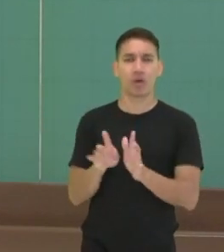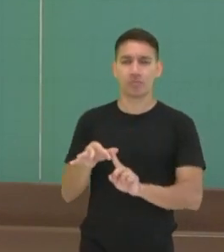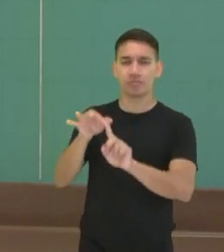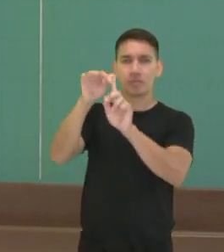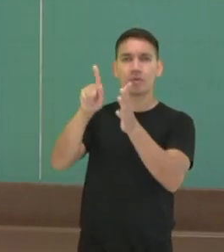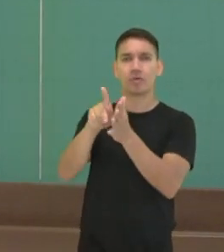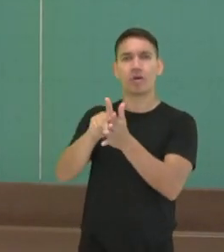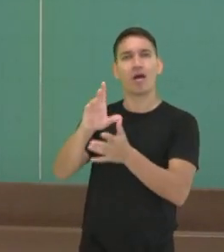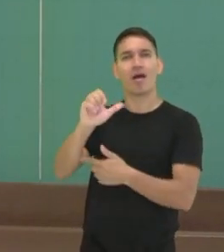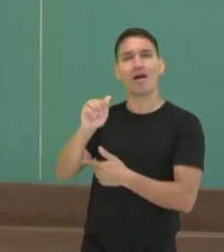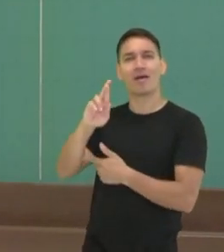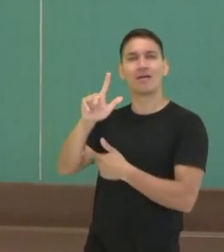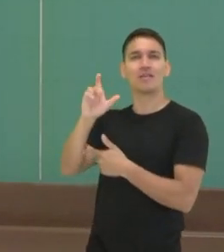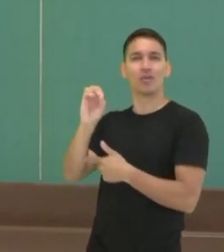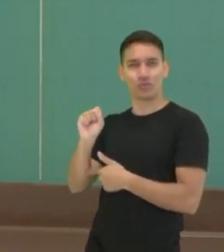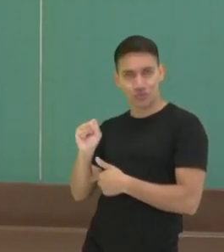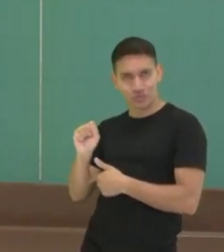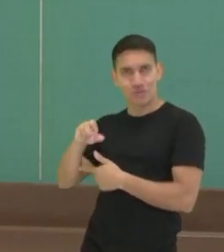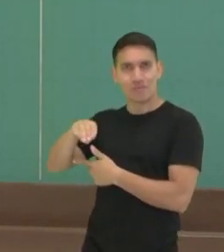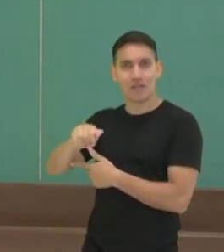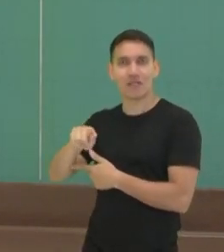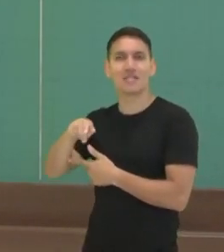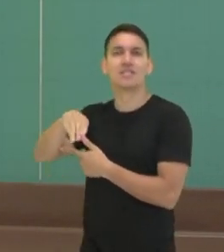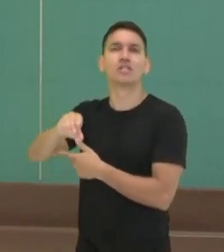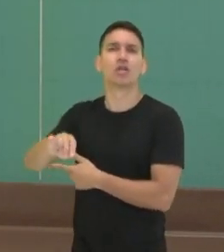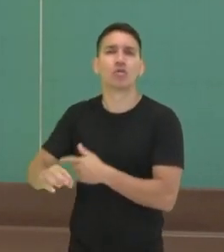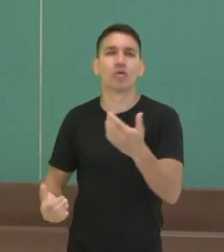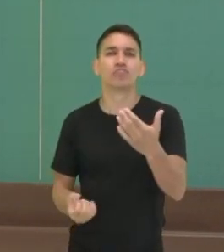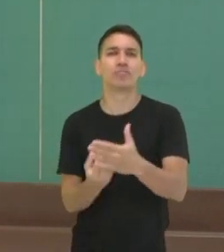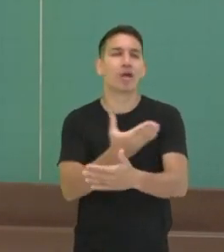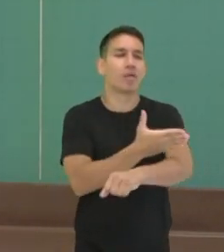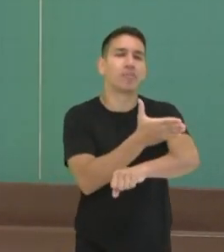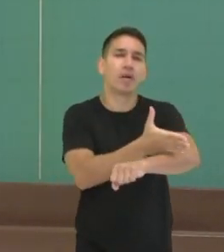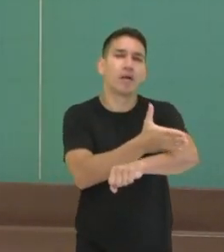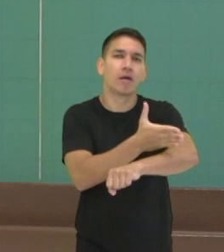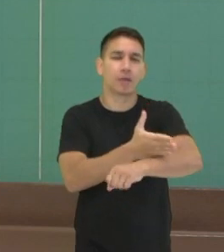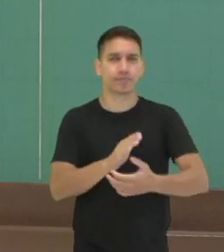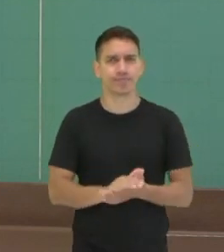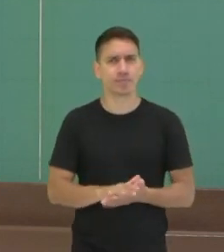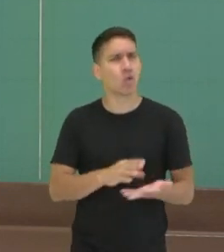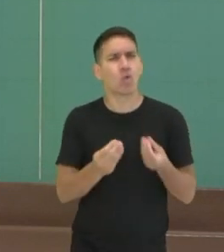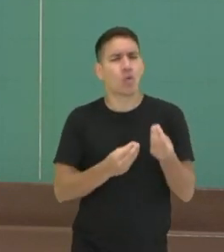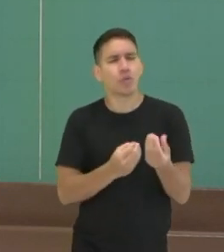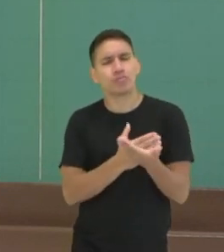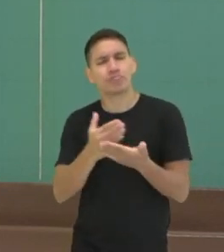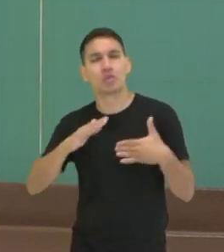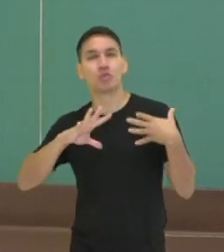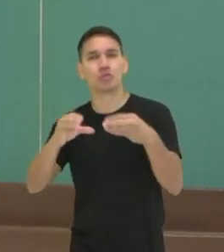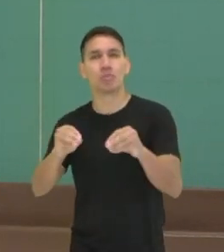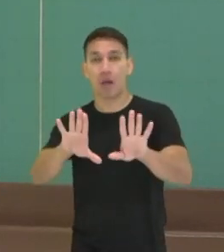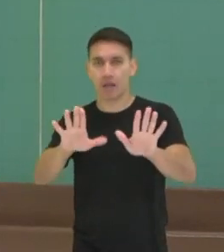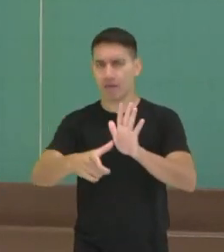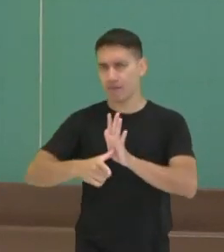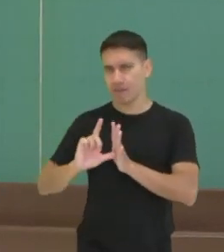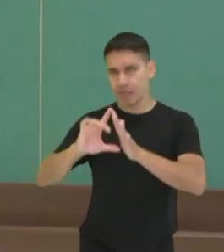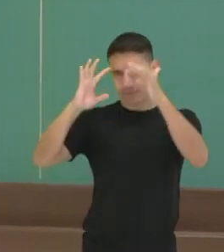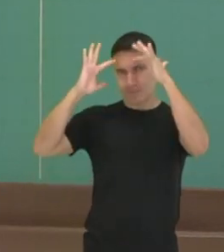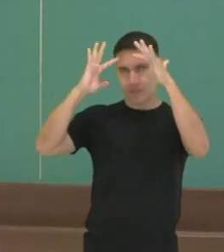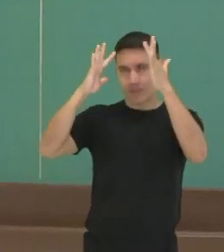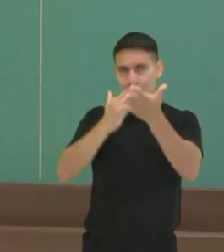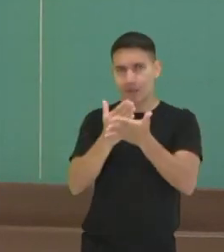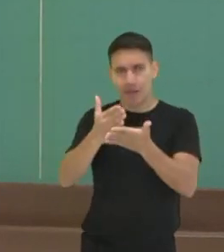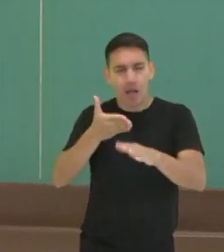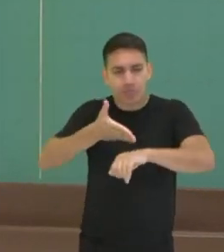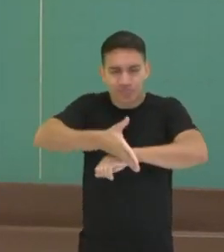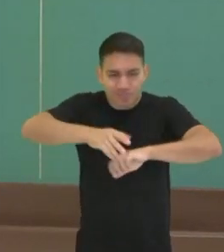sendo a base da Idade Média. A gente vai ver como tudo vai começar. Vamos só dar uma pensada antes da gente entrar nessa